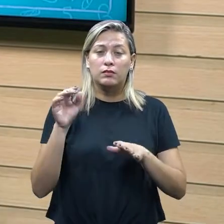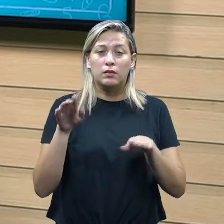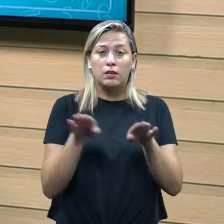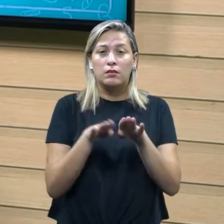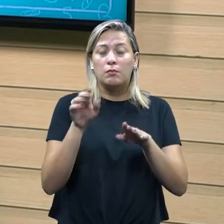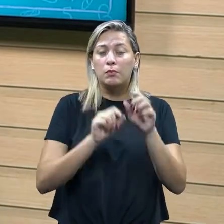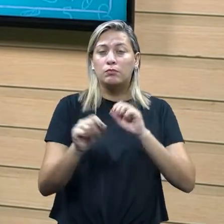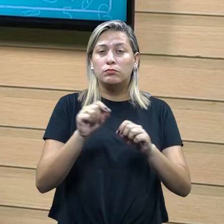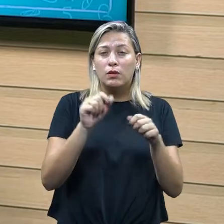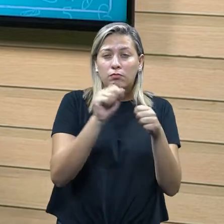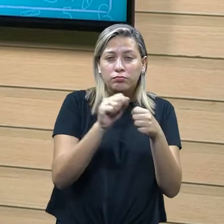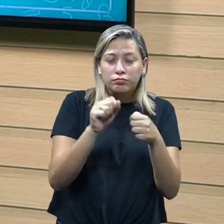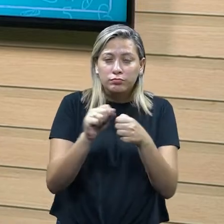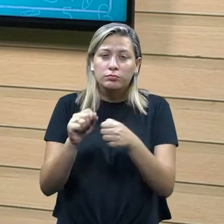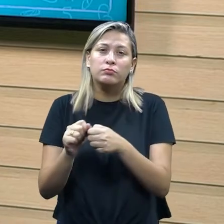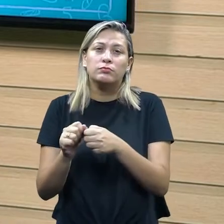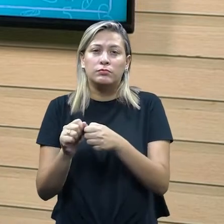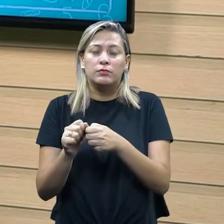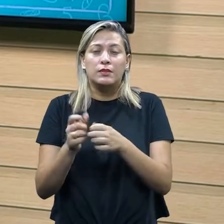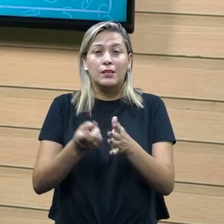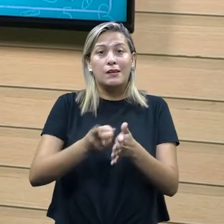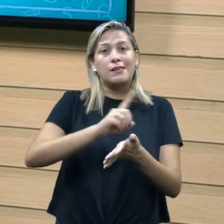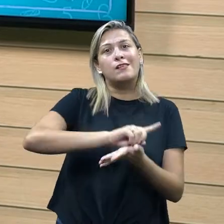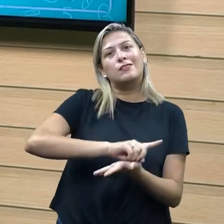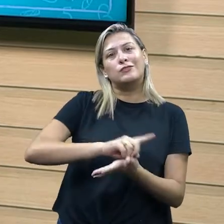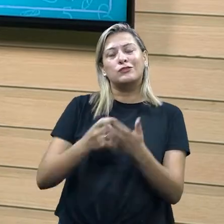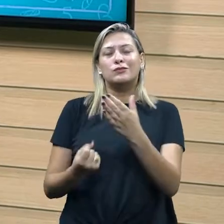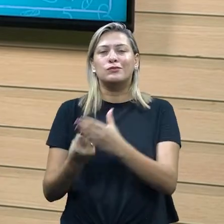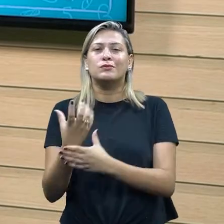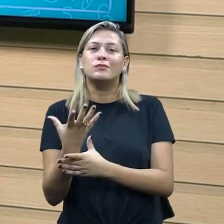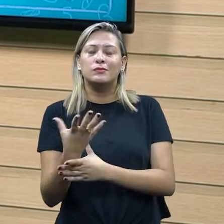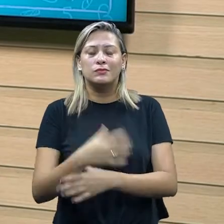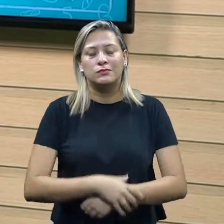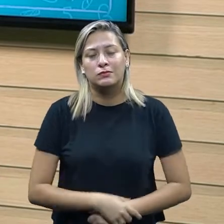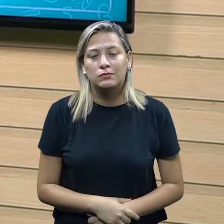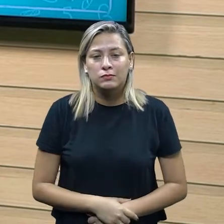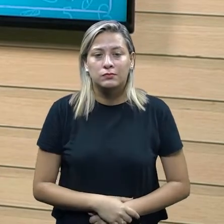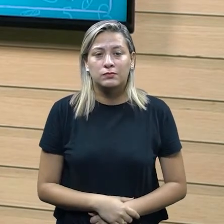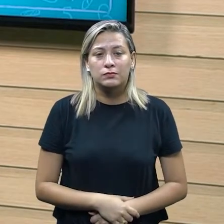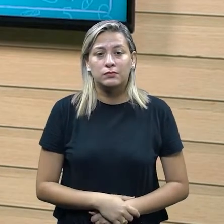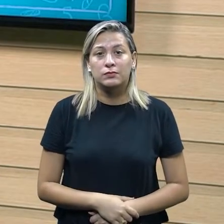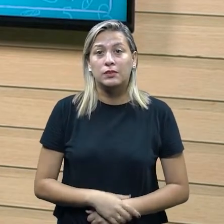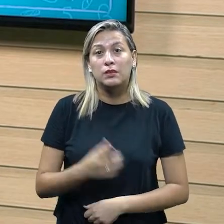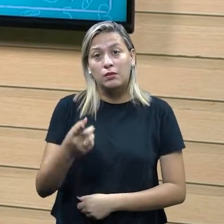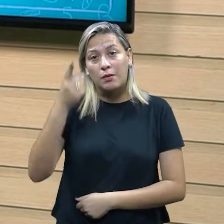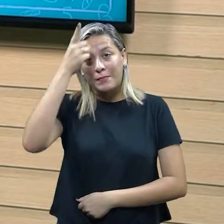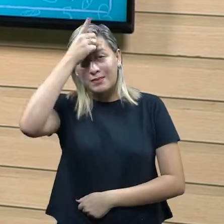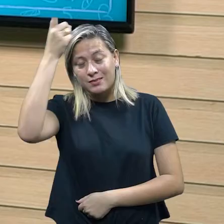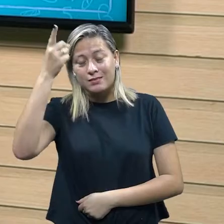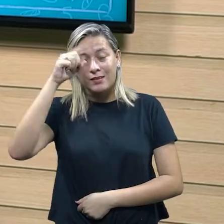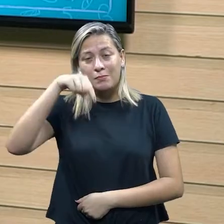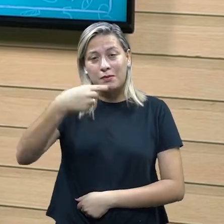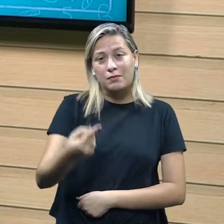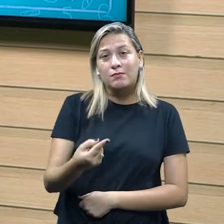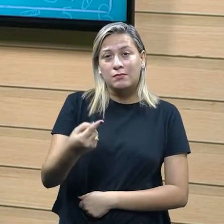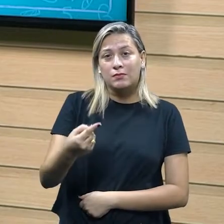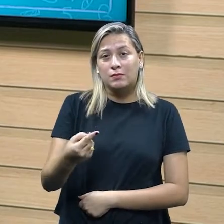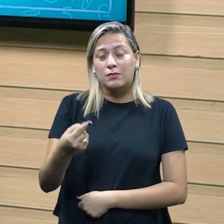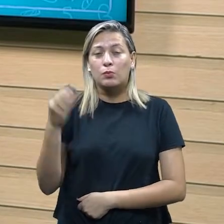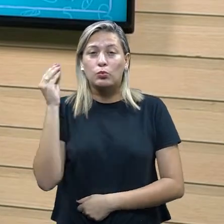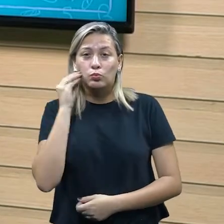confecção, a concepção dessa máquina antes de ela existir, né? E para que essas ideias sejam colocadas em práticas, elas precisam